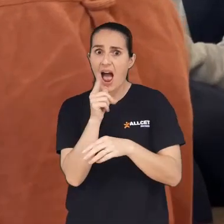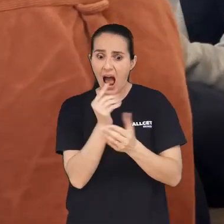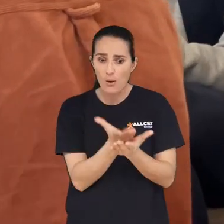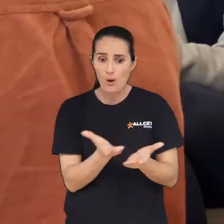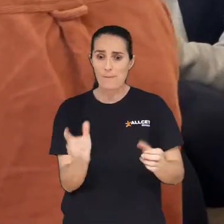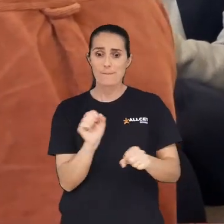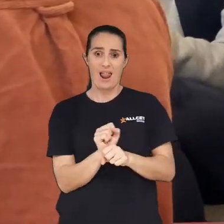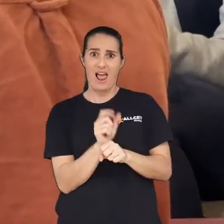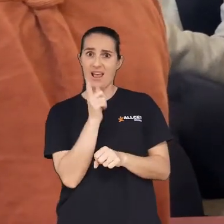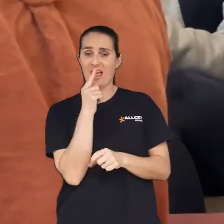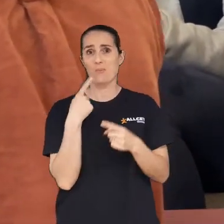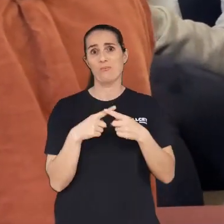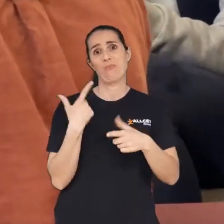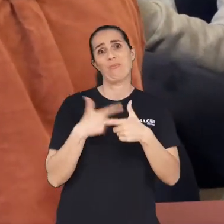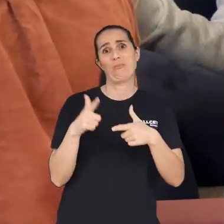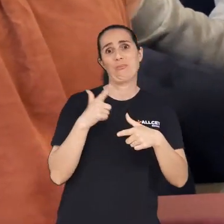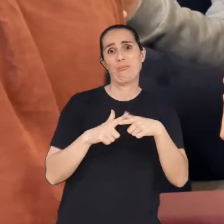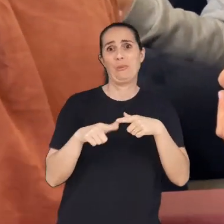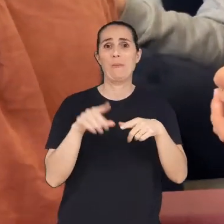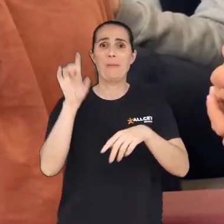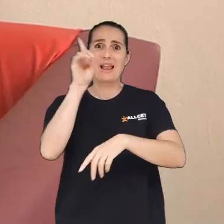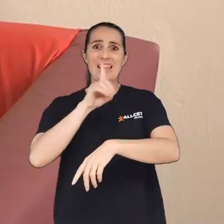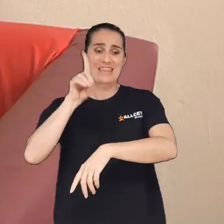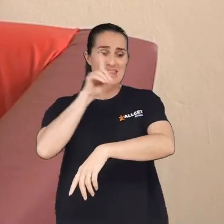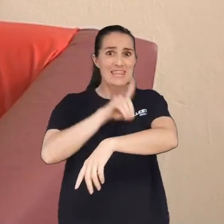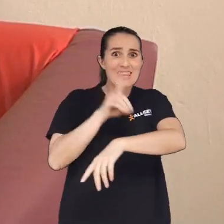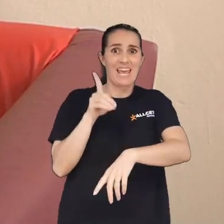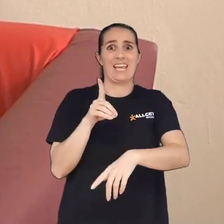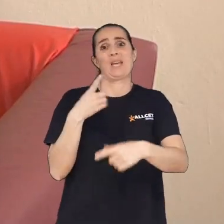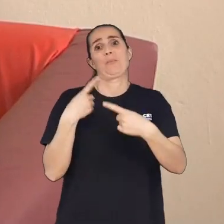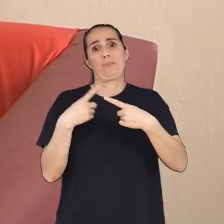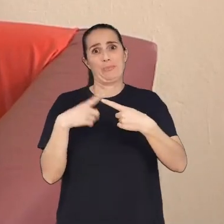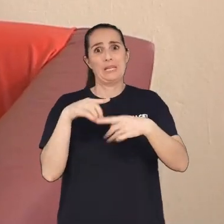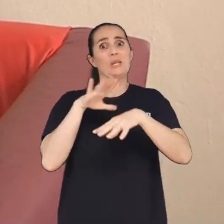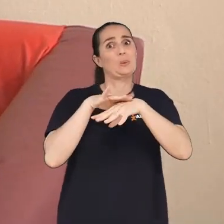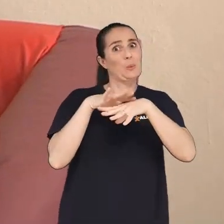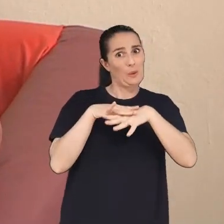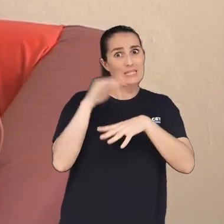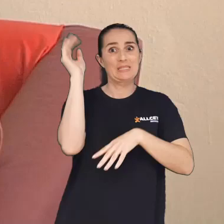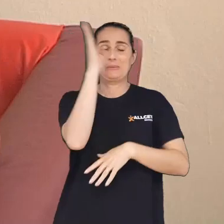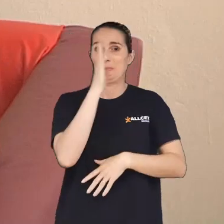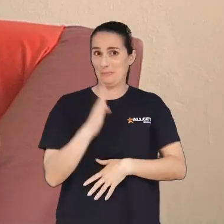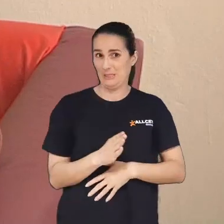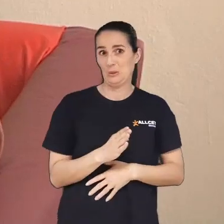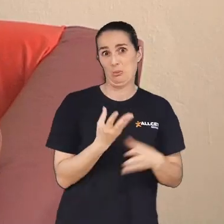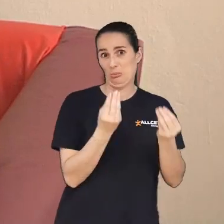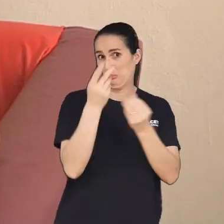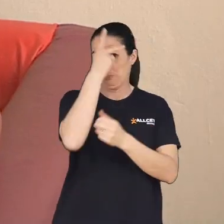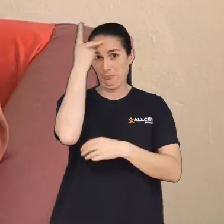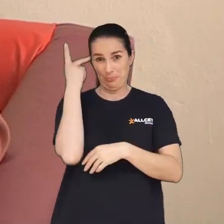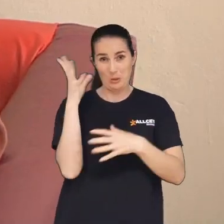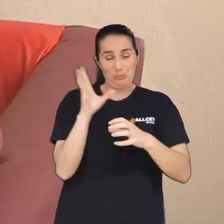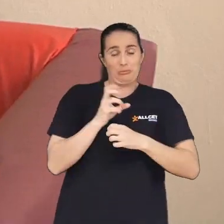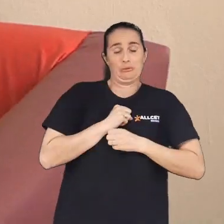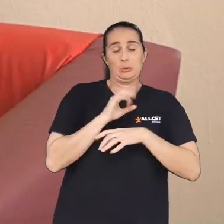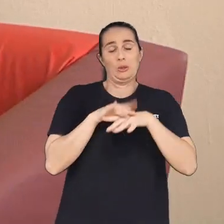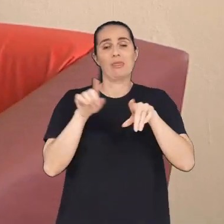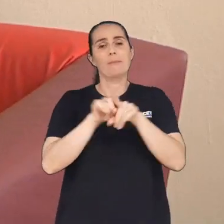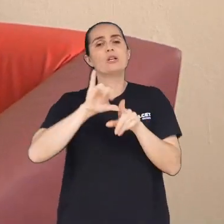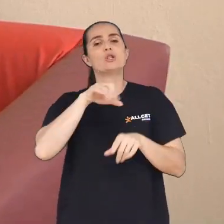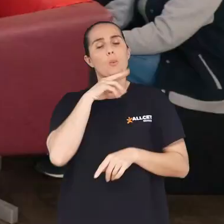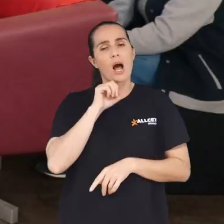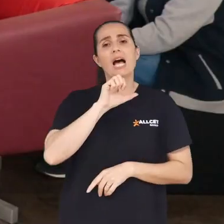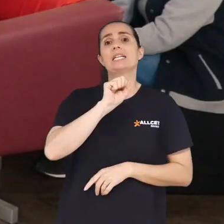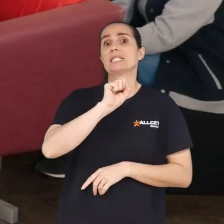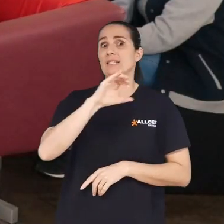deixar água parada por causa da dengue, que está tendo um surto bastante grande no Brasil inteiro, inclusive em Jaraguá do Sul e Santa